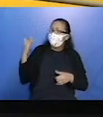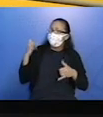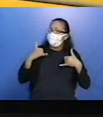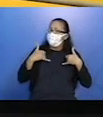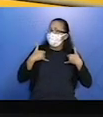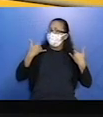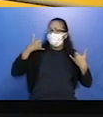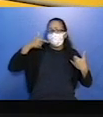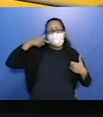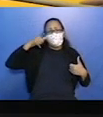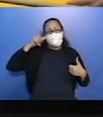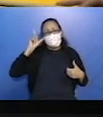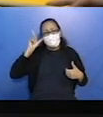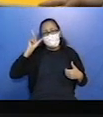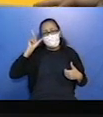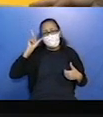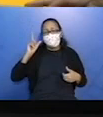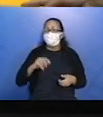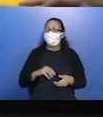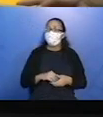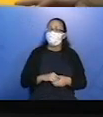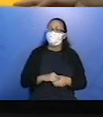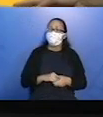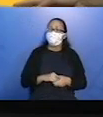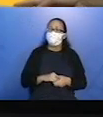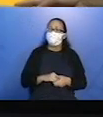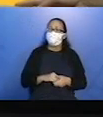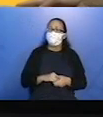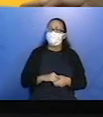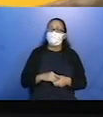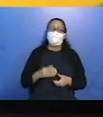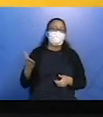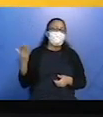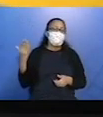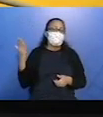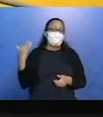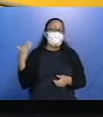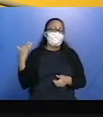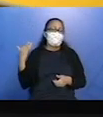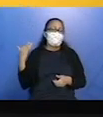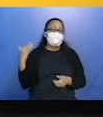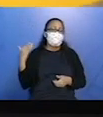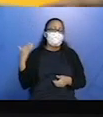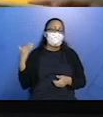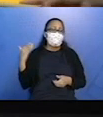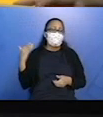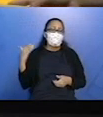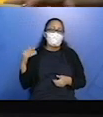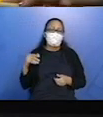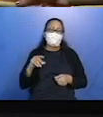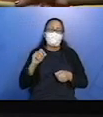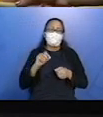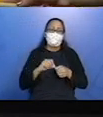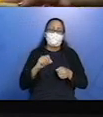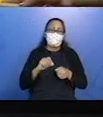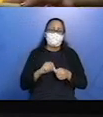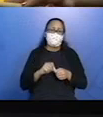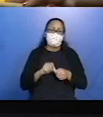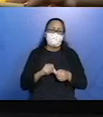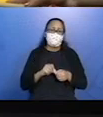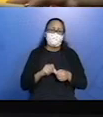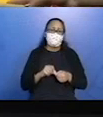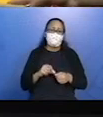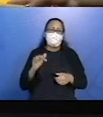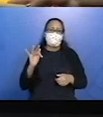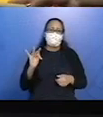aniversário ontem. E aqui eu chamo a atenção, ó, se está no passado e elas fizeram ontem, a terminação, ó, é com